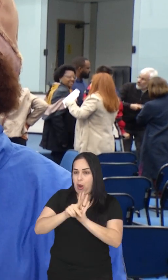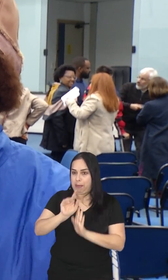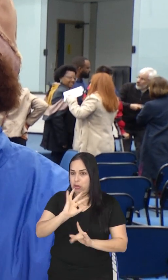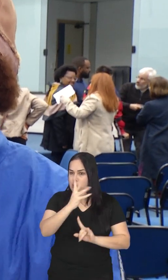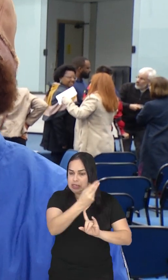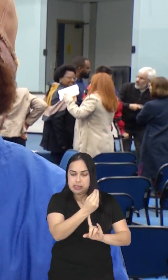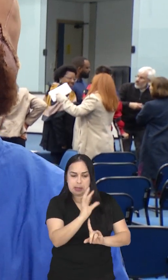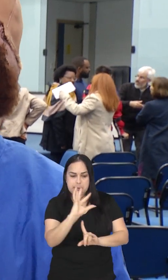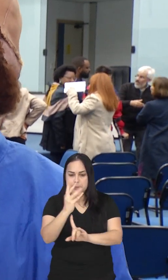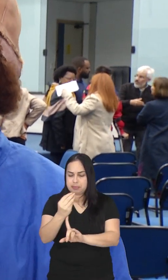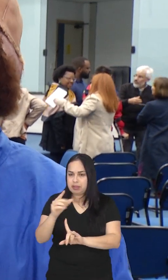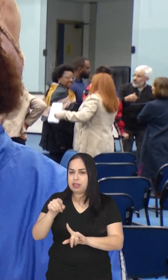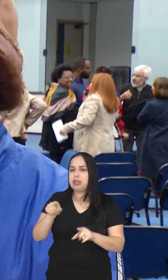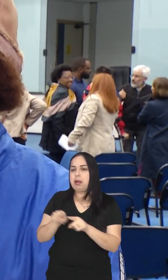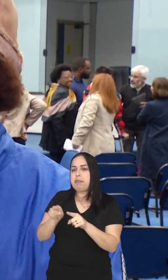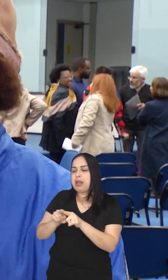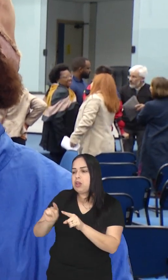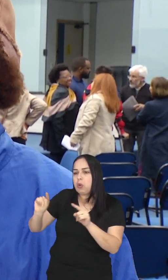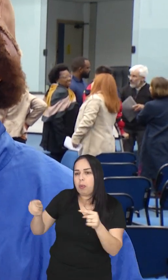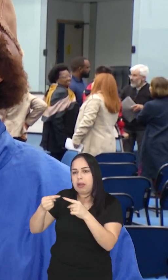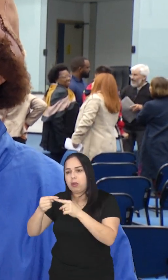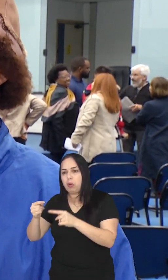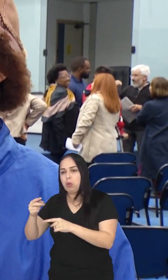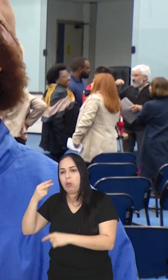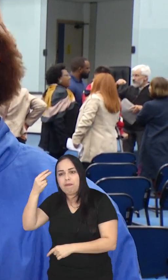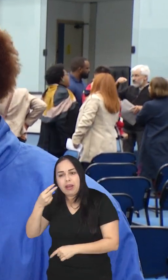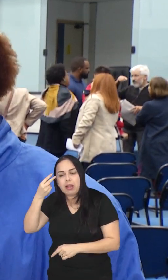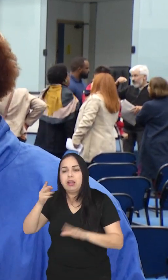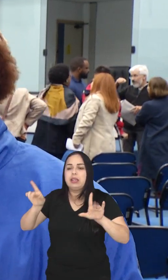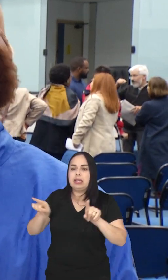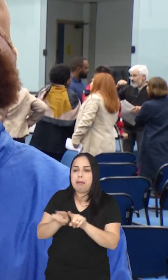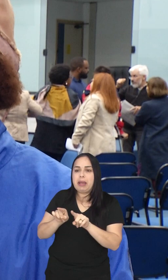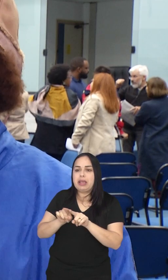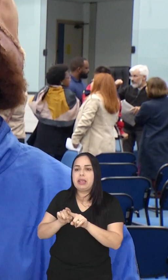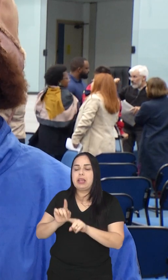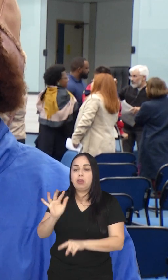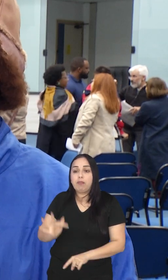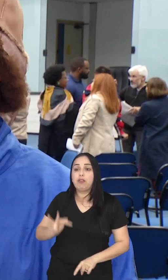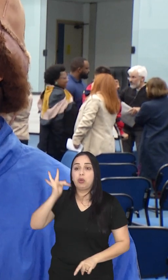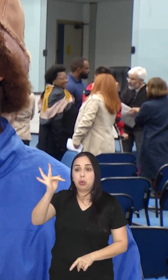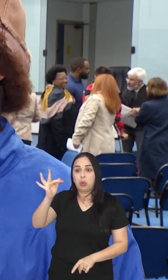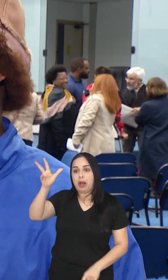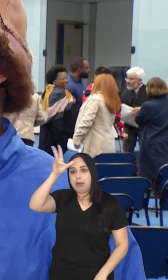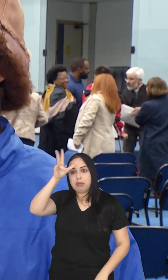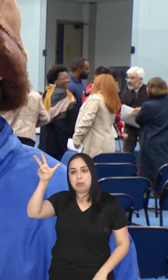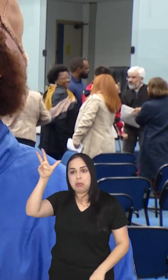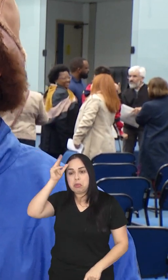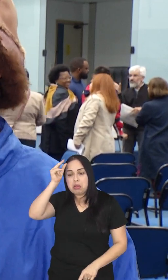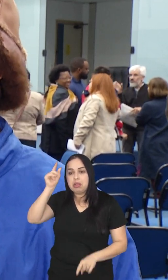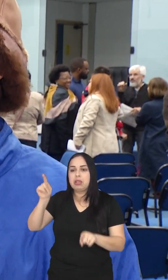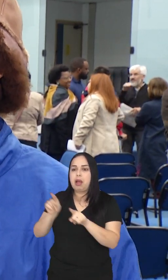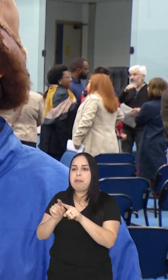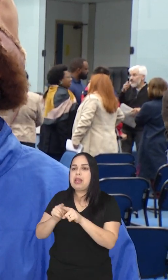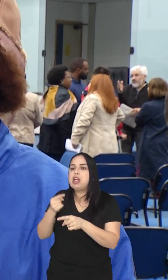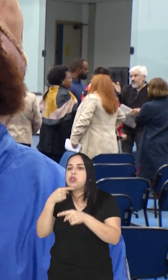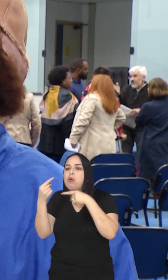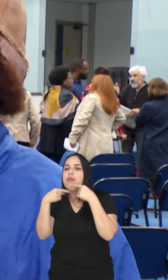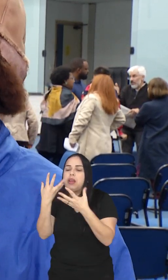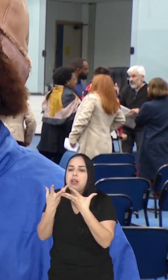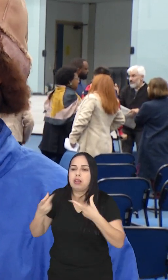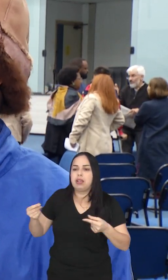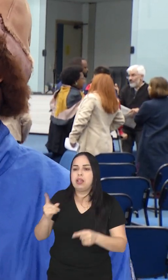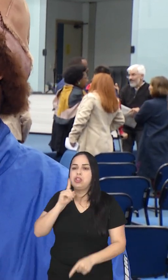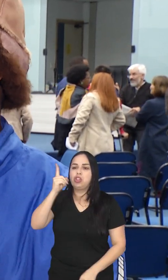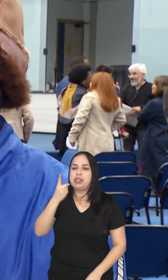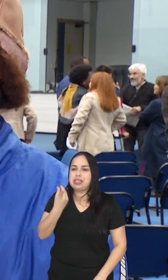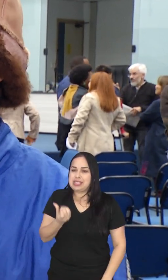classe artística para para com legislativo e futuramente para com executivo nas próximas audiências públicas que tiverem no dia